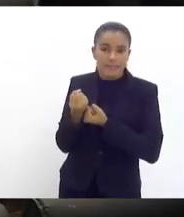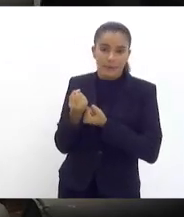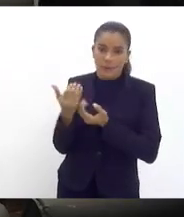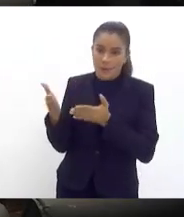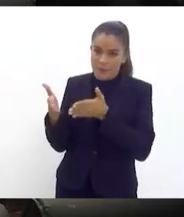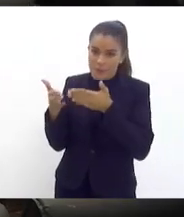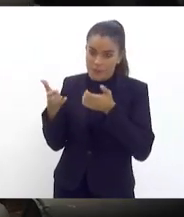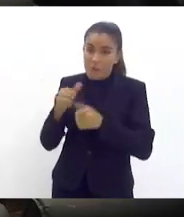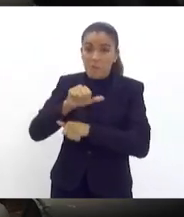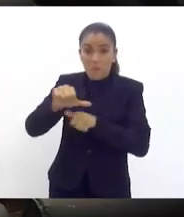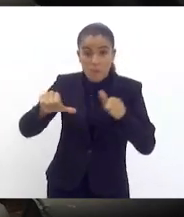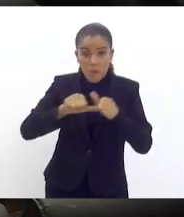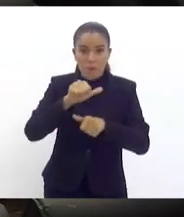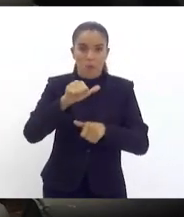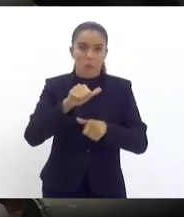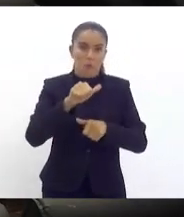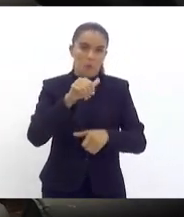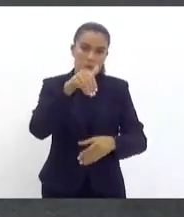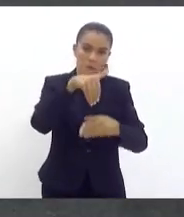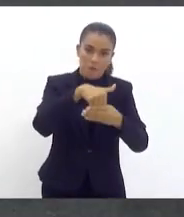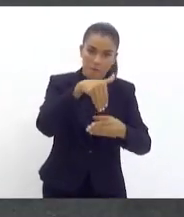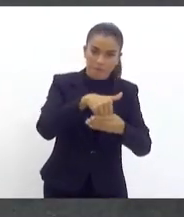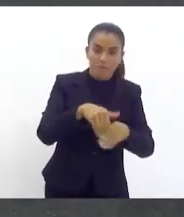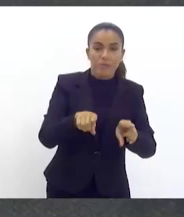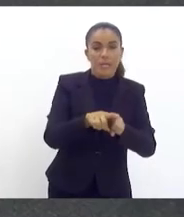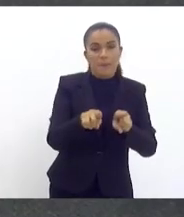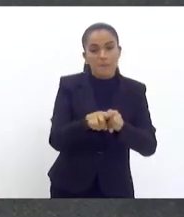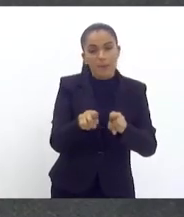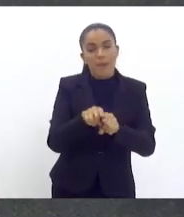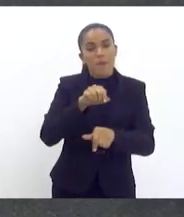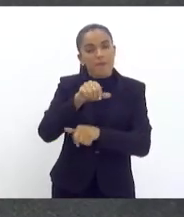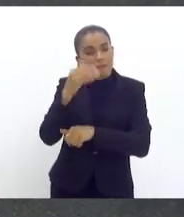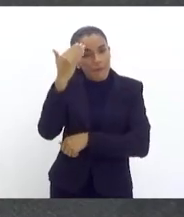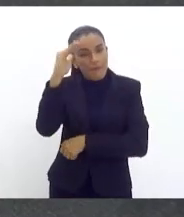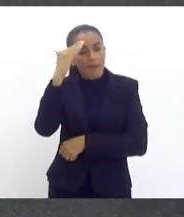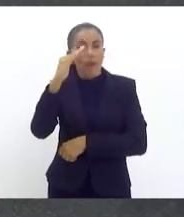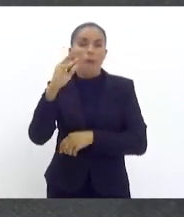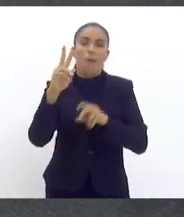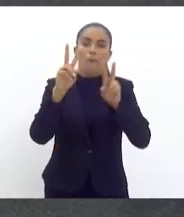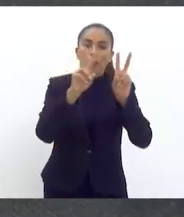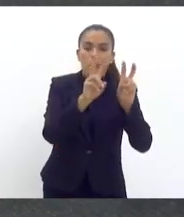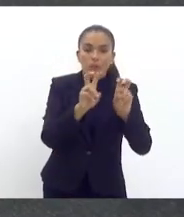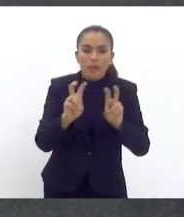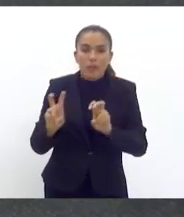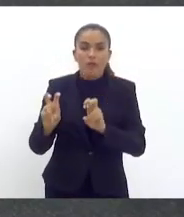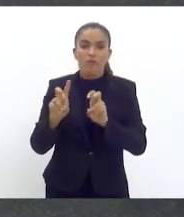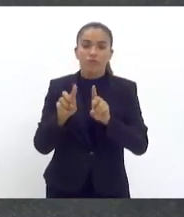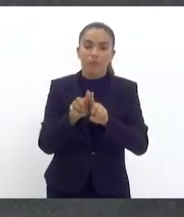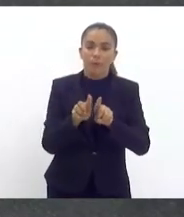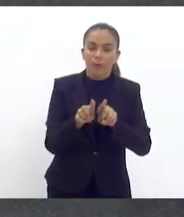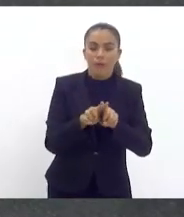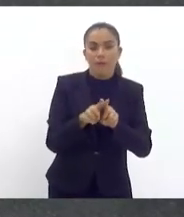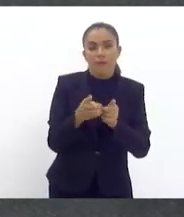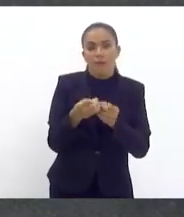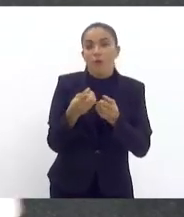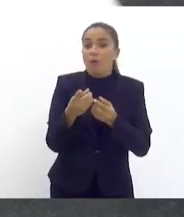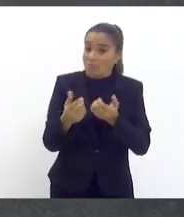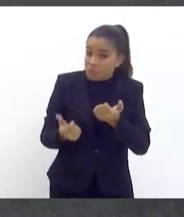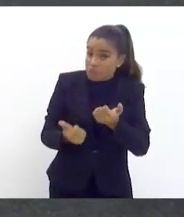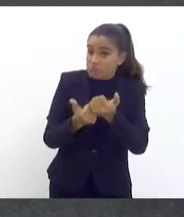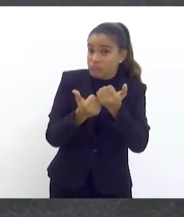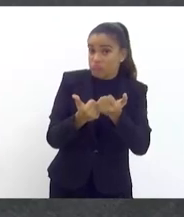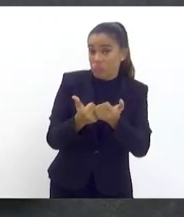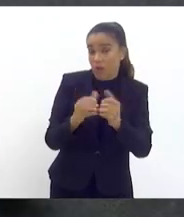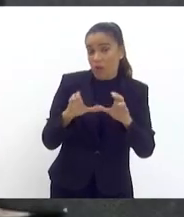mudou o parecer, compreendeu os nossos motivos, as nossas alegações, e proferiu um parecer favorável pela Comissão